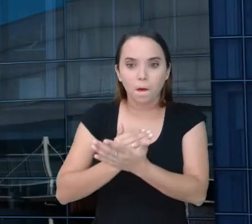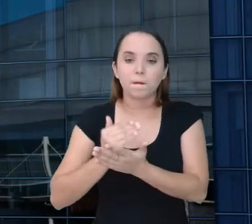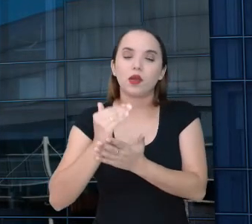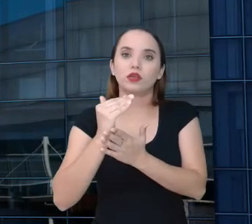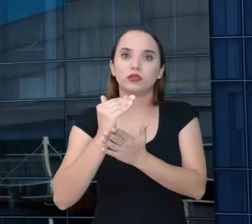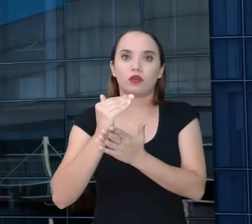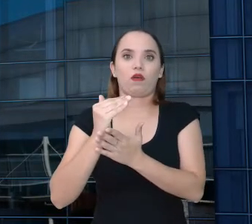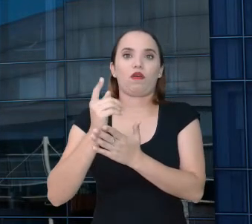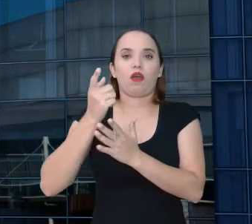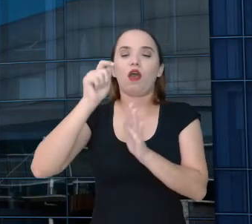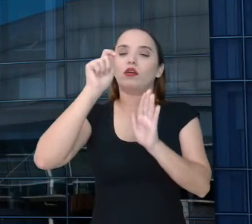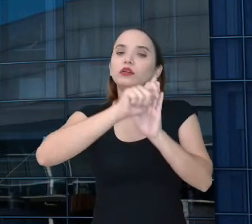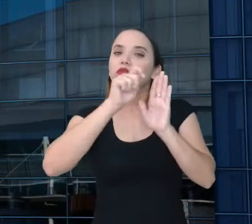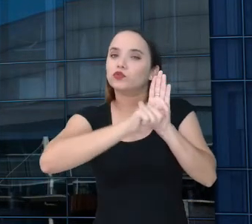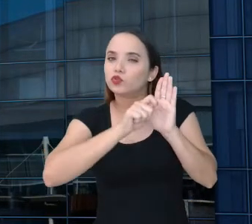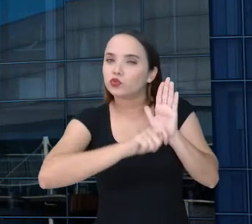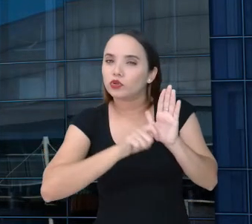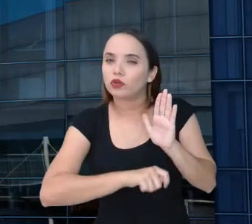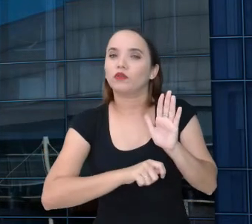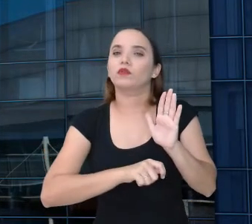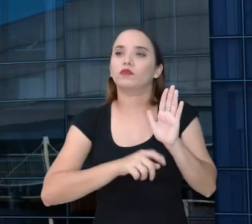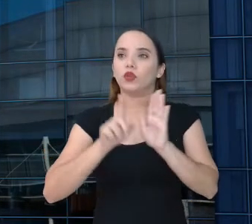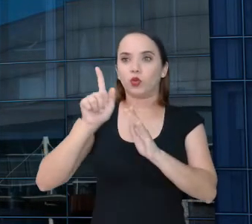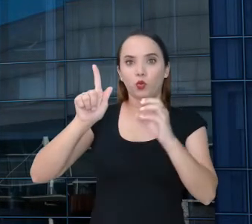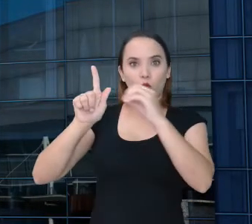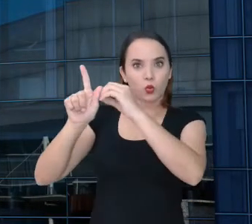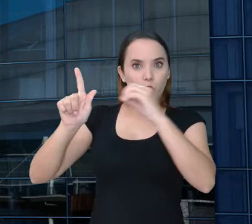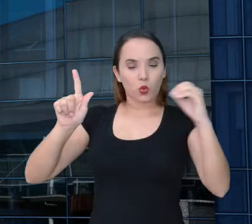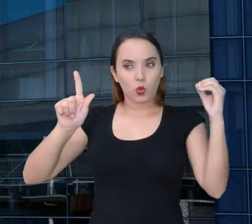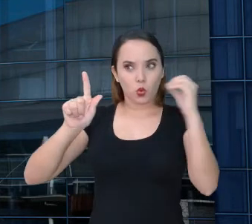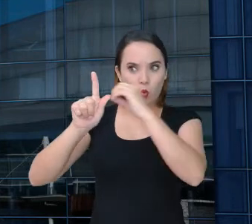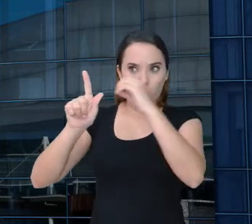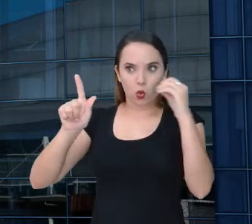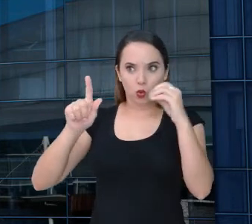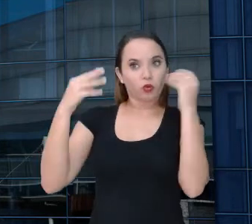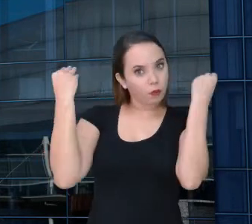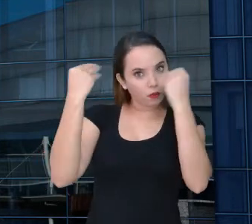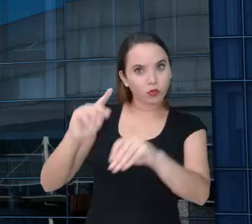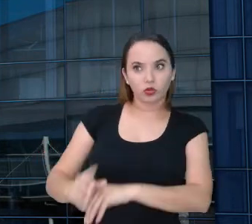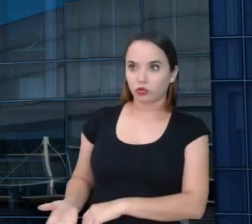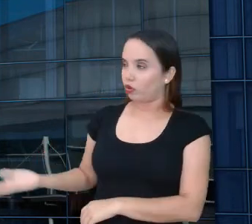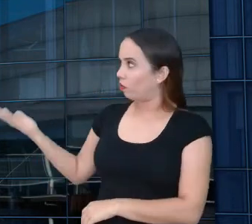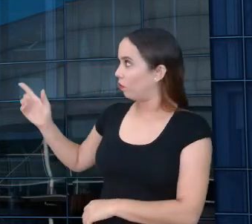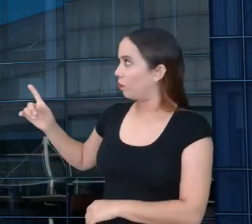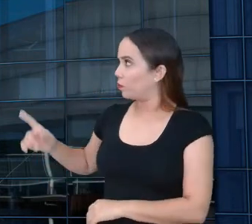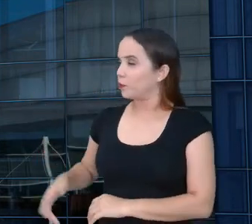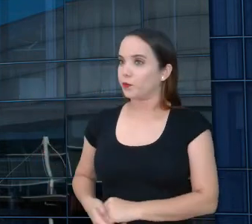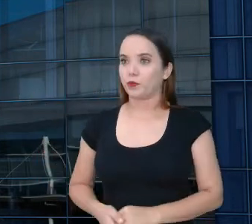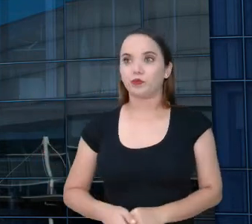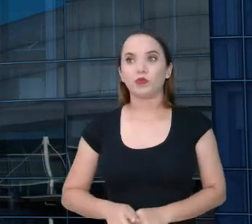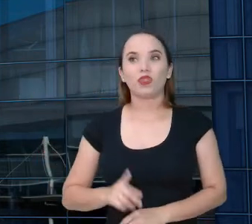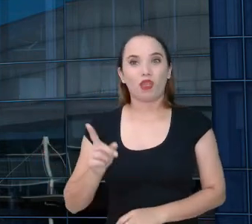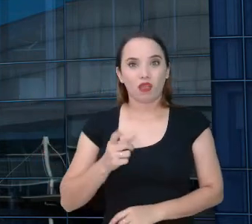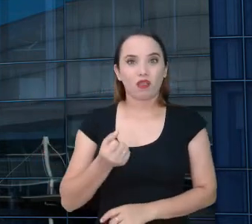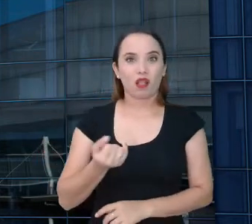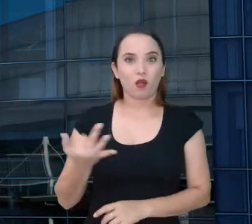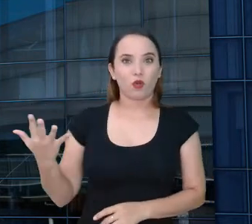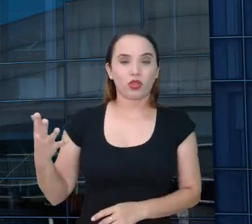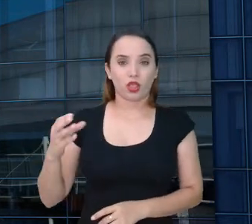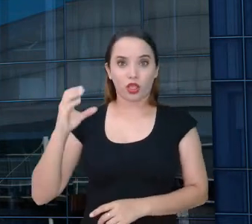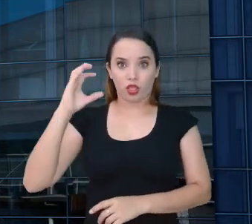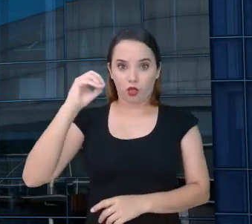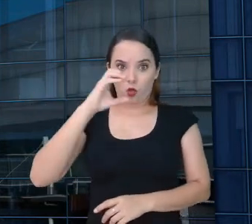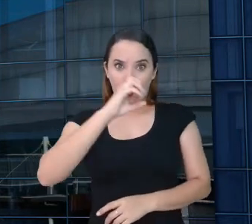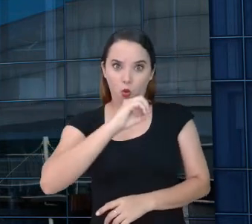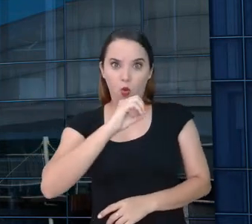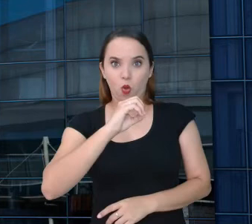se você escrevesse, né, esse nome Google, né, dessa empresa aqui, essa quantidade de O não seria